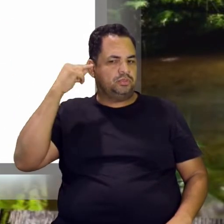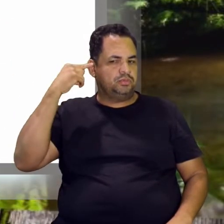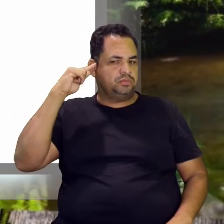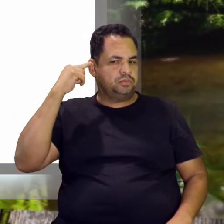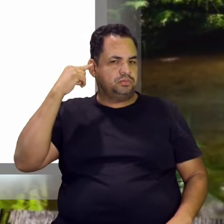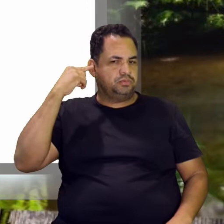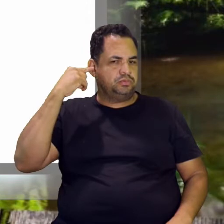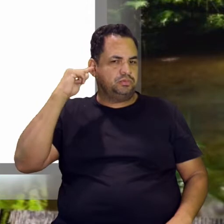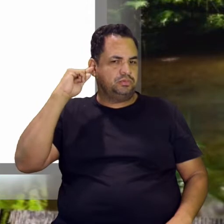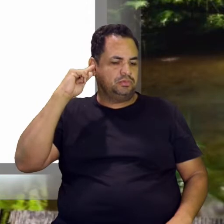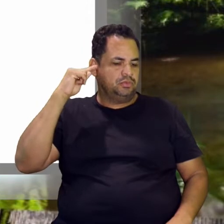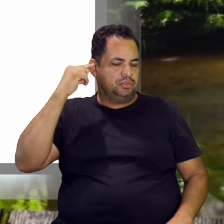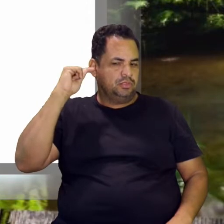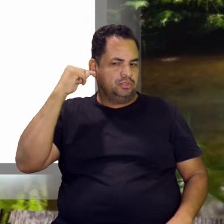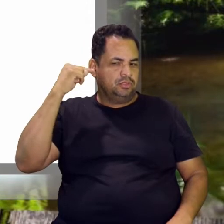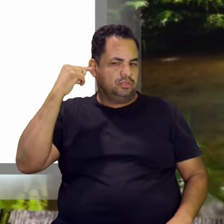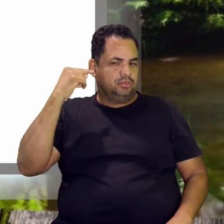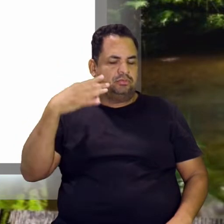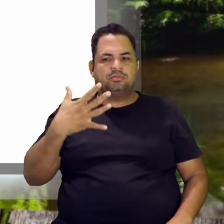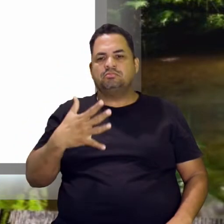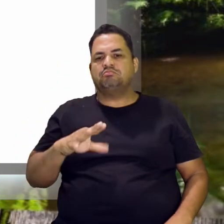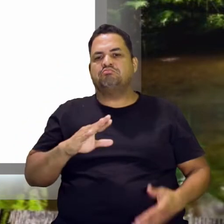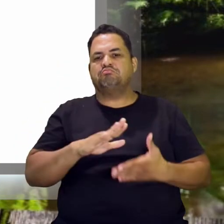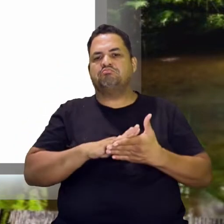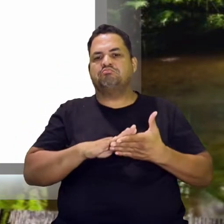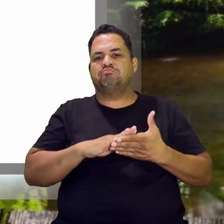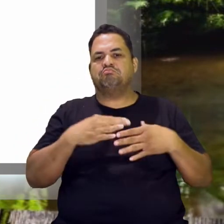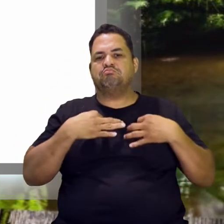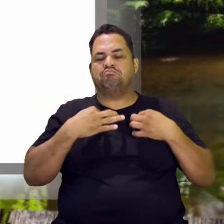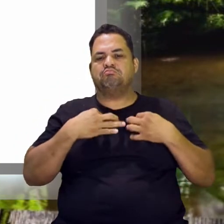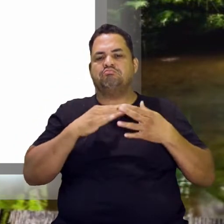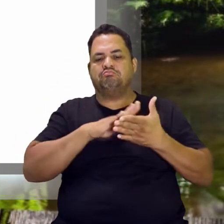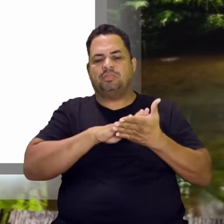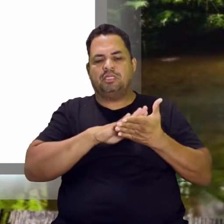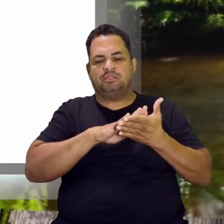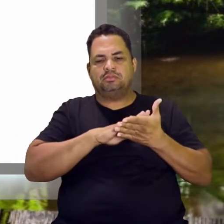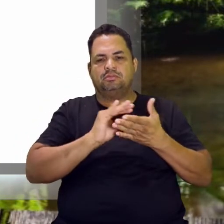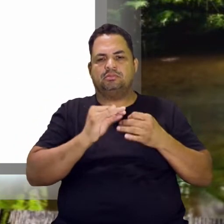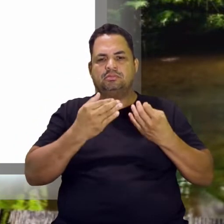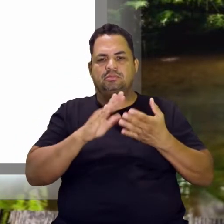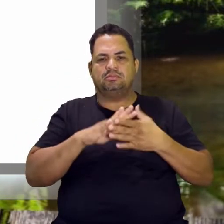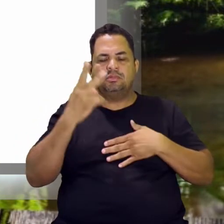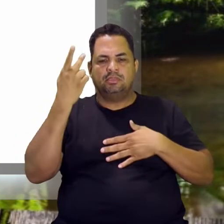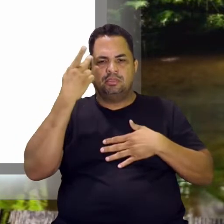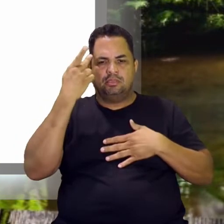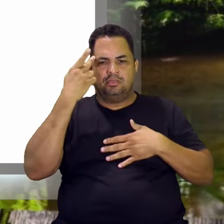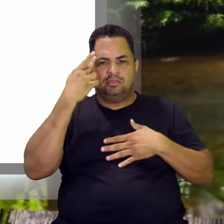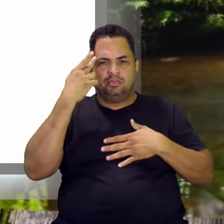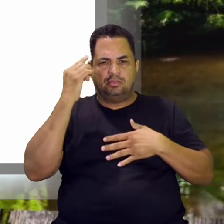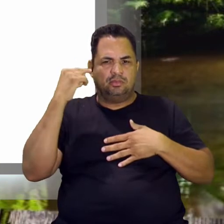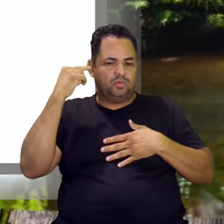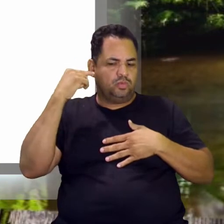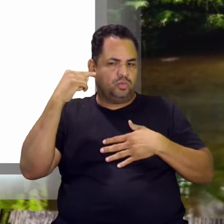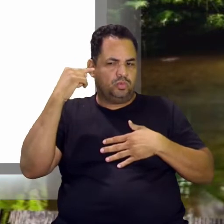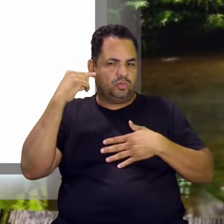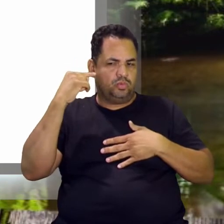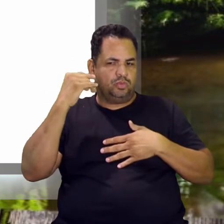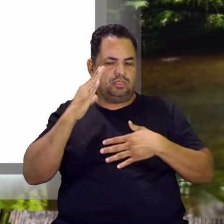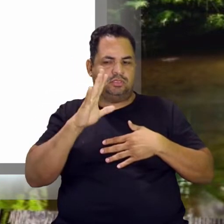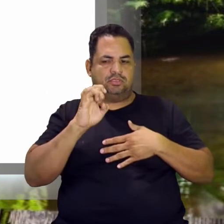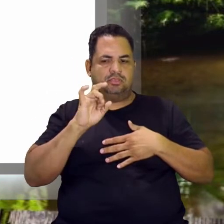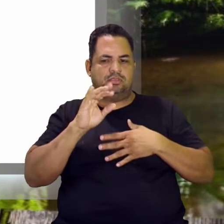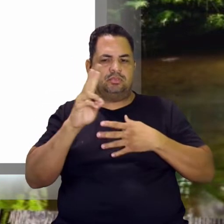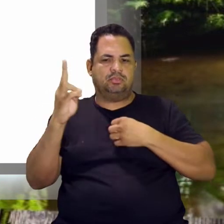gente que limpa com uma fraldinha. Então, naturalmente, tá? Naturalmente, essa cera produzida é uma